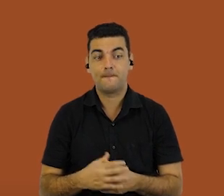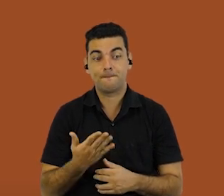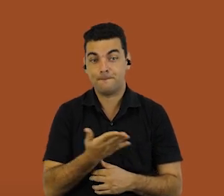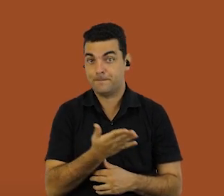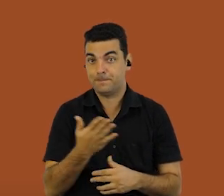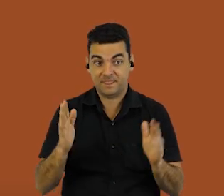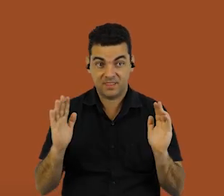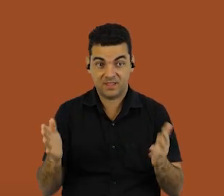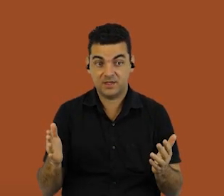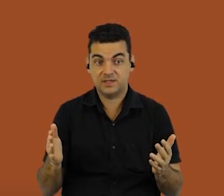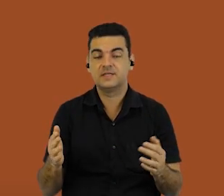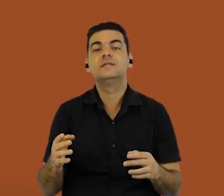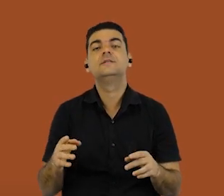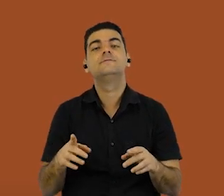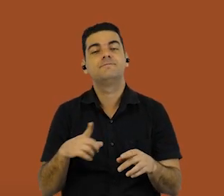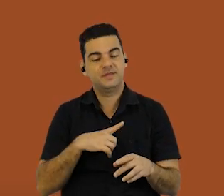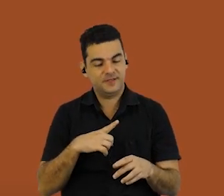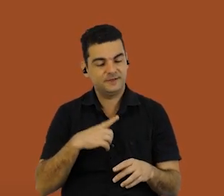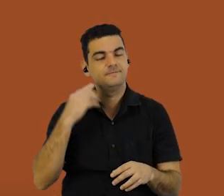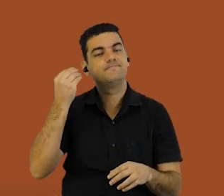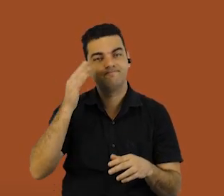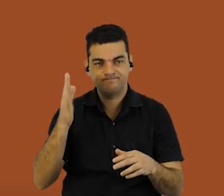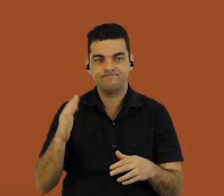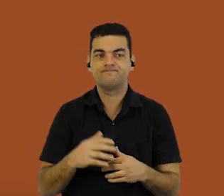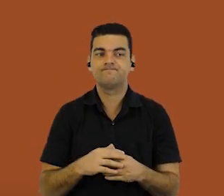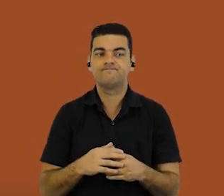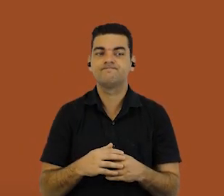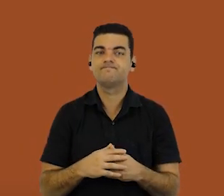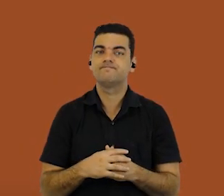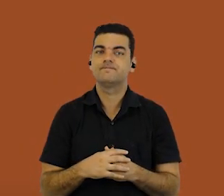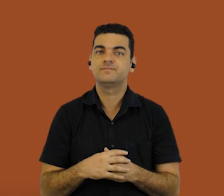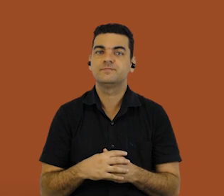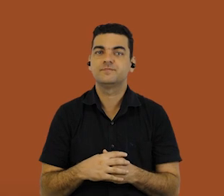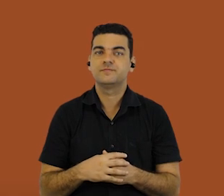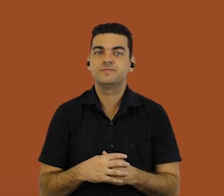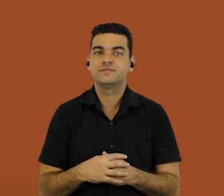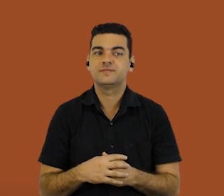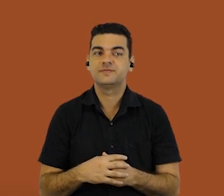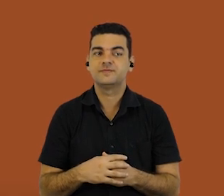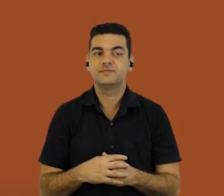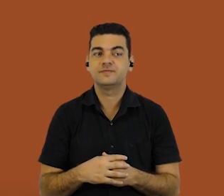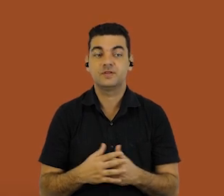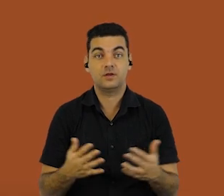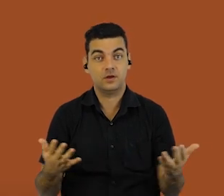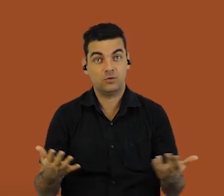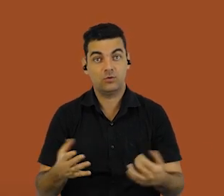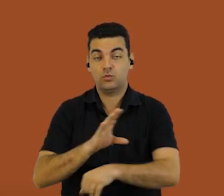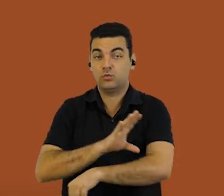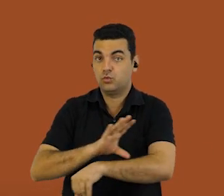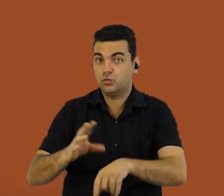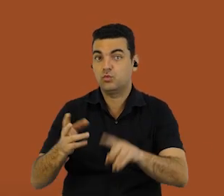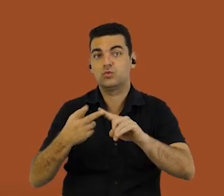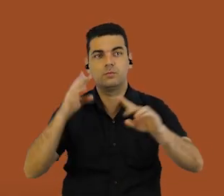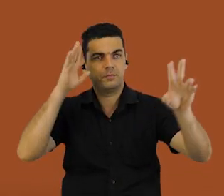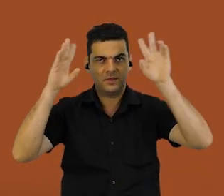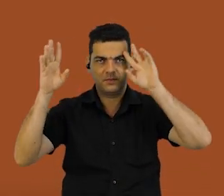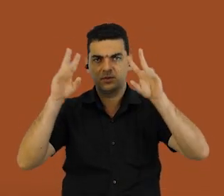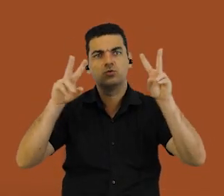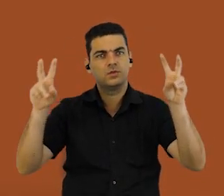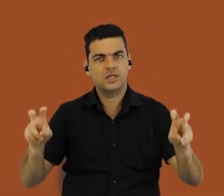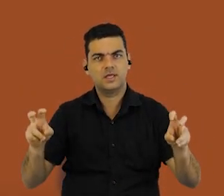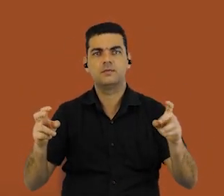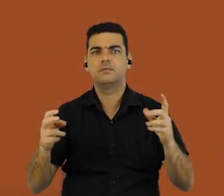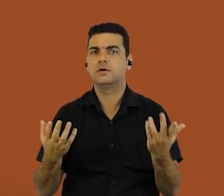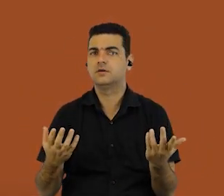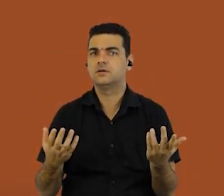aqueles que ali estão também se possibilitem um processo formativo. A formação continuada, a reflexão acerca da